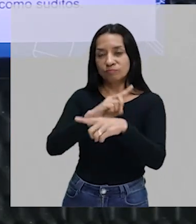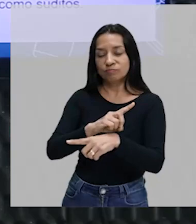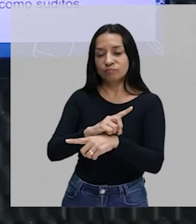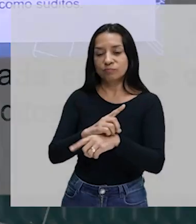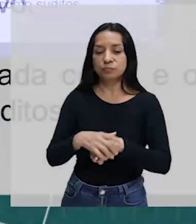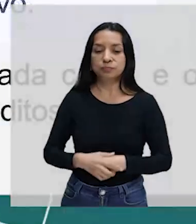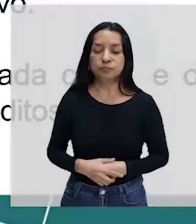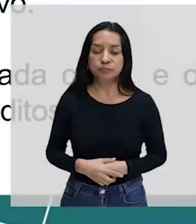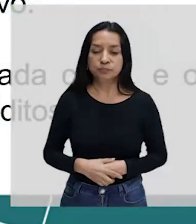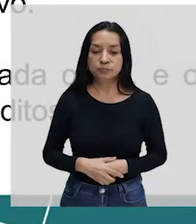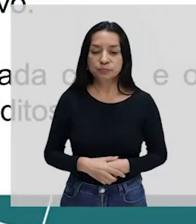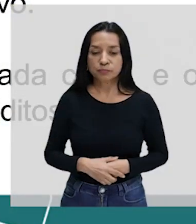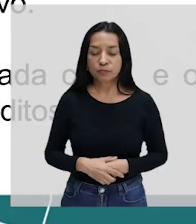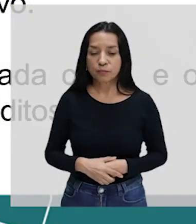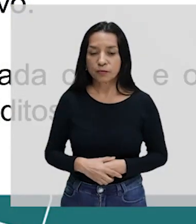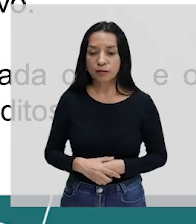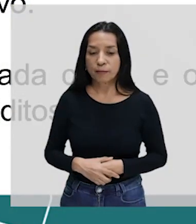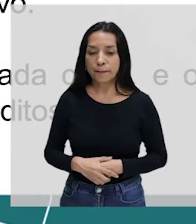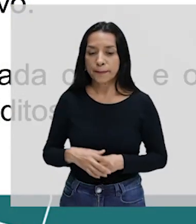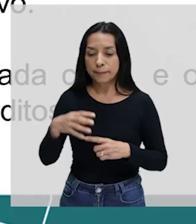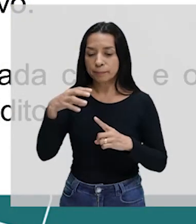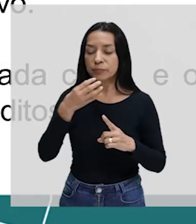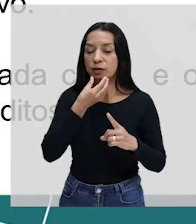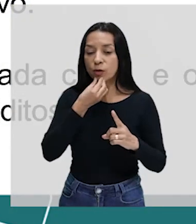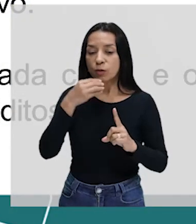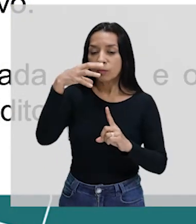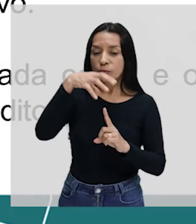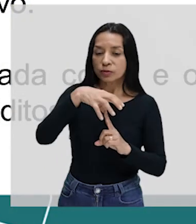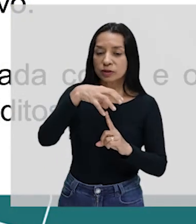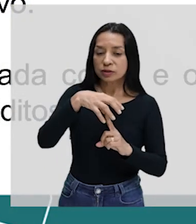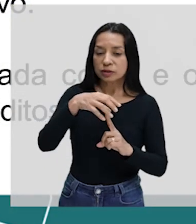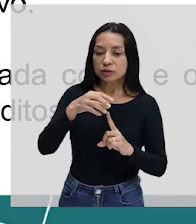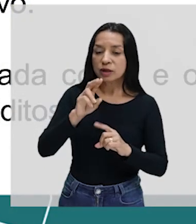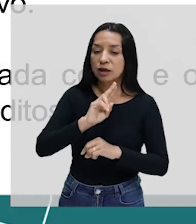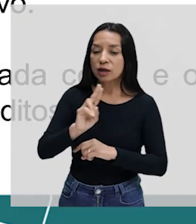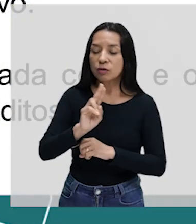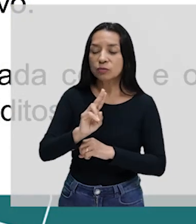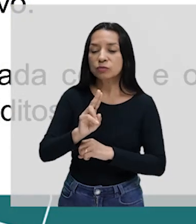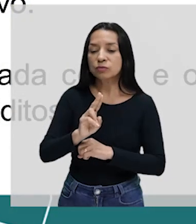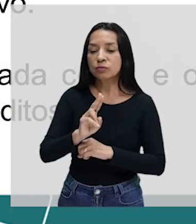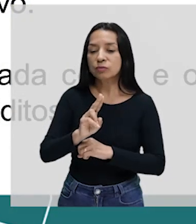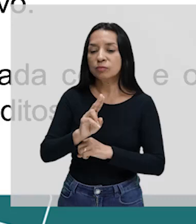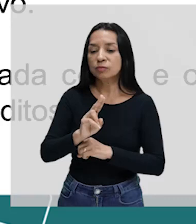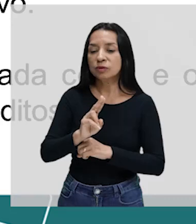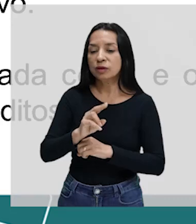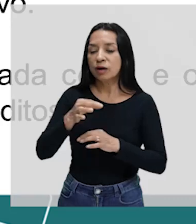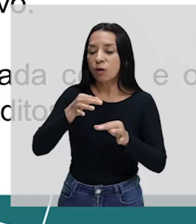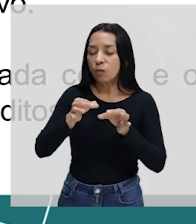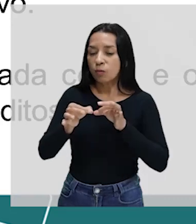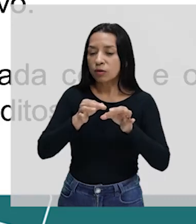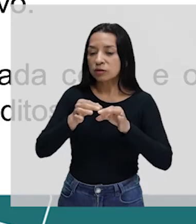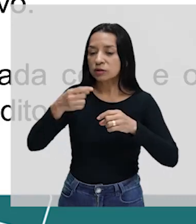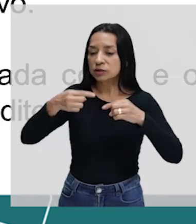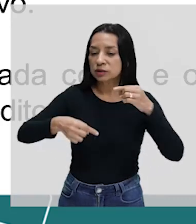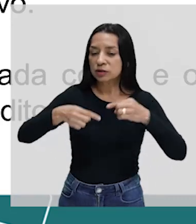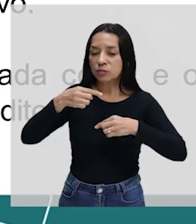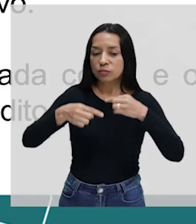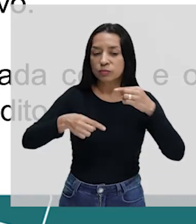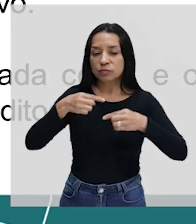Monarquia é o nome dado ao regime político comandado por um monarca. A